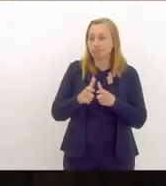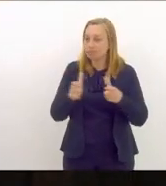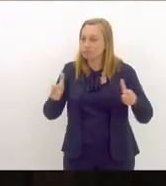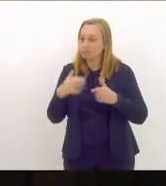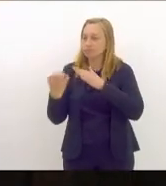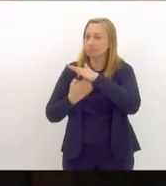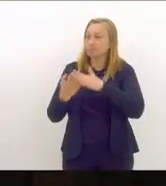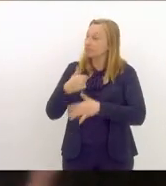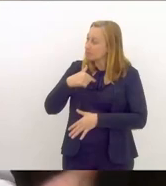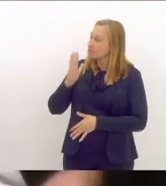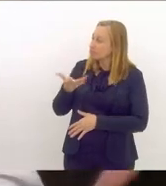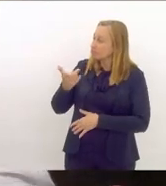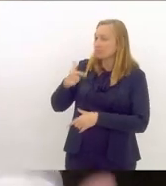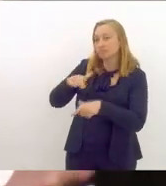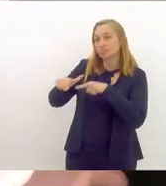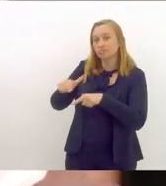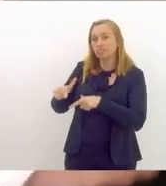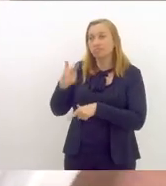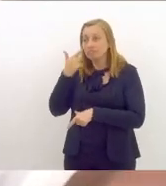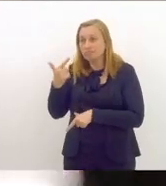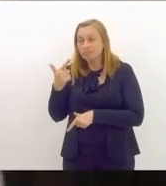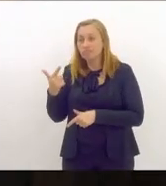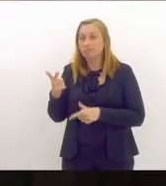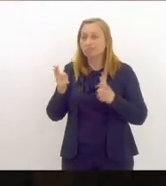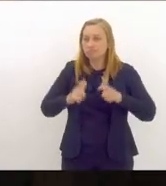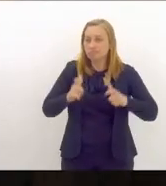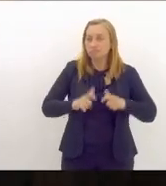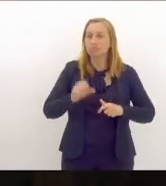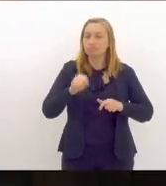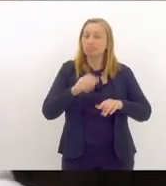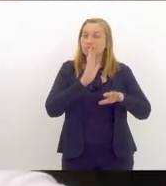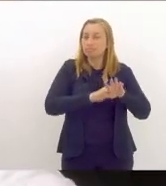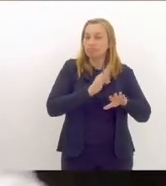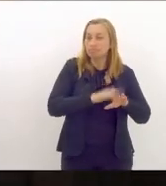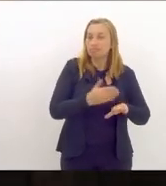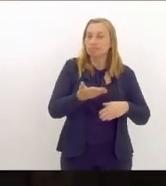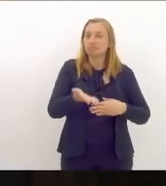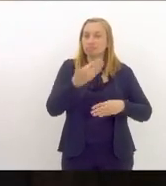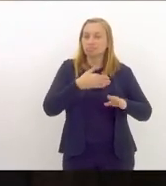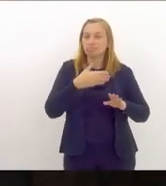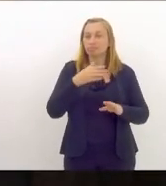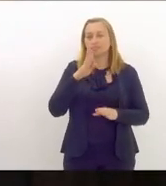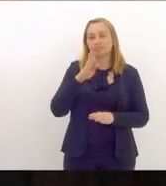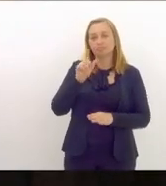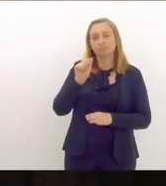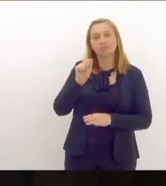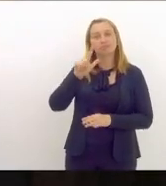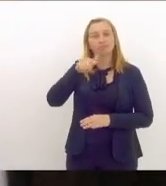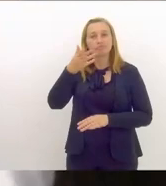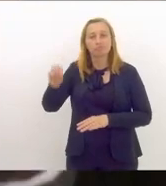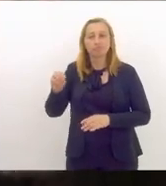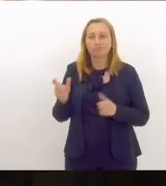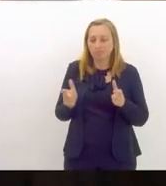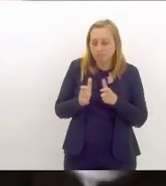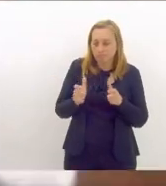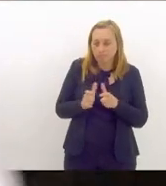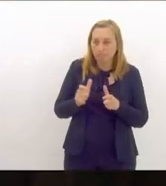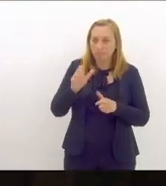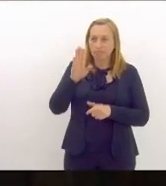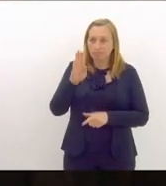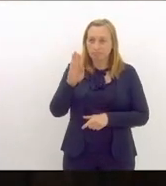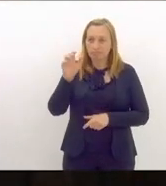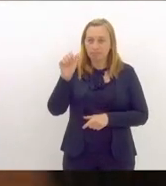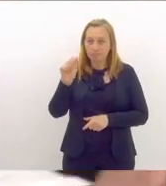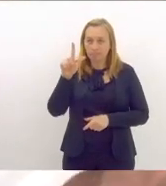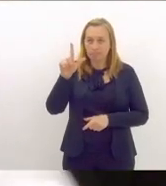de grandes empresas e eu vi que, na verdade, o meu lugar é sim atrás de um balcão, e por que não? E os pequenos balcões que tem nas